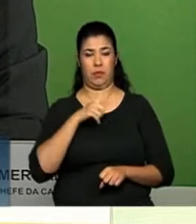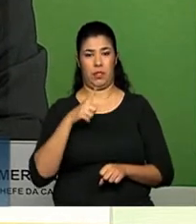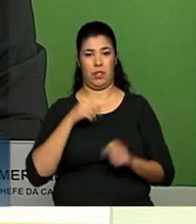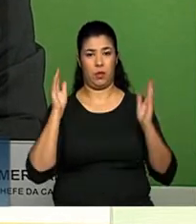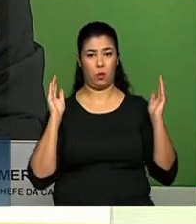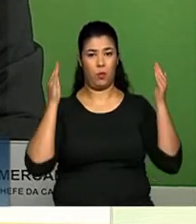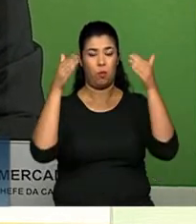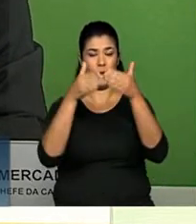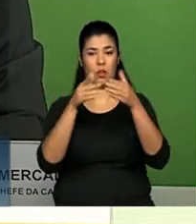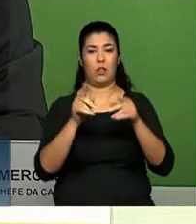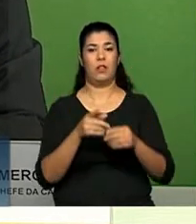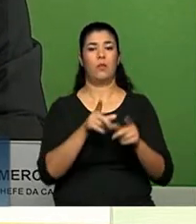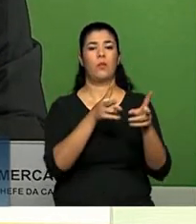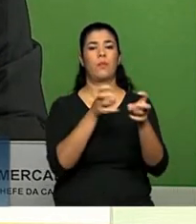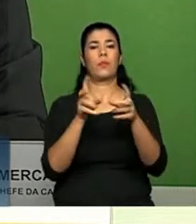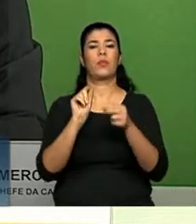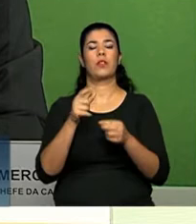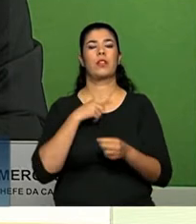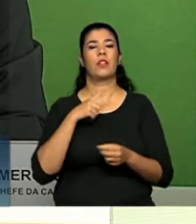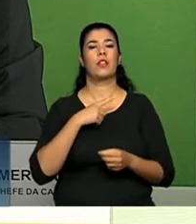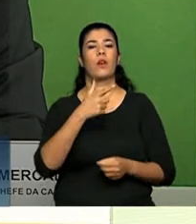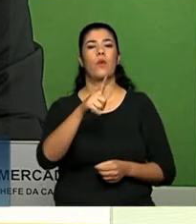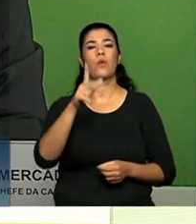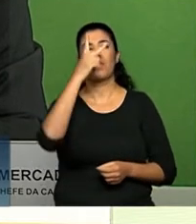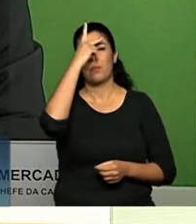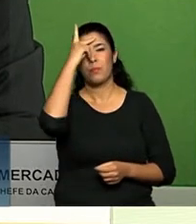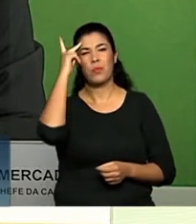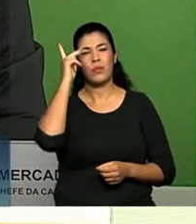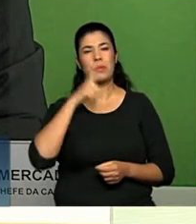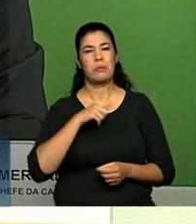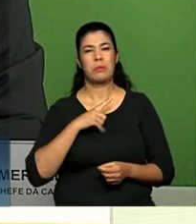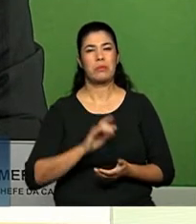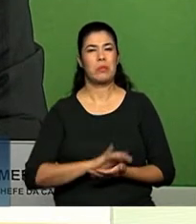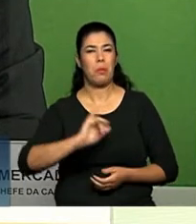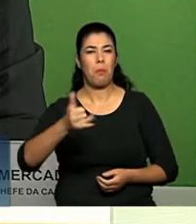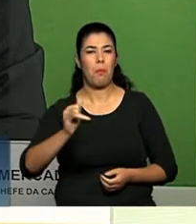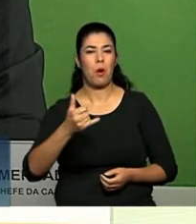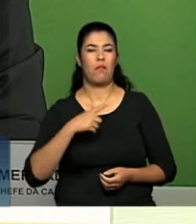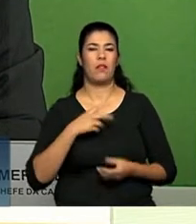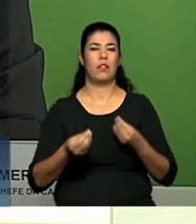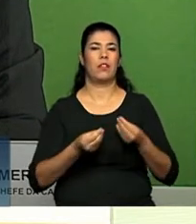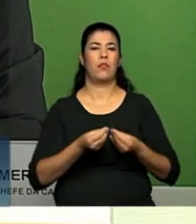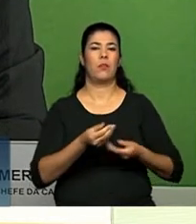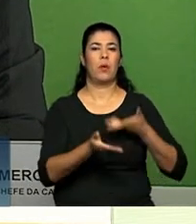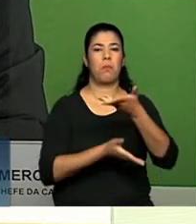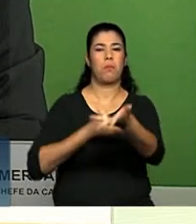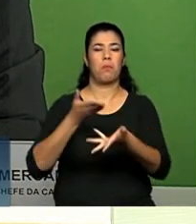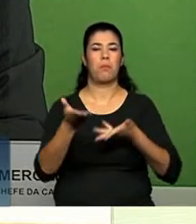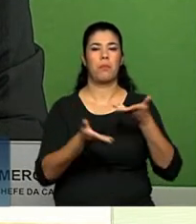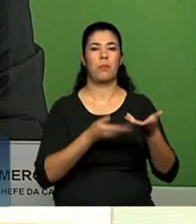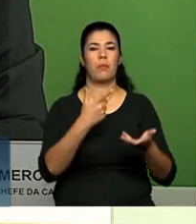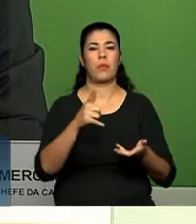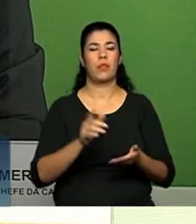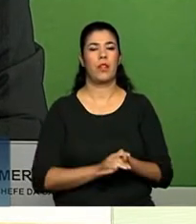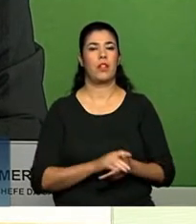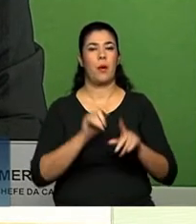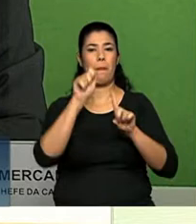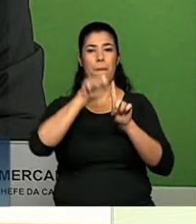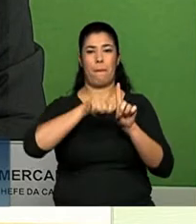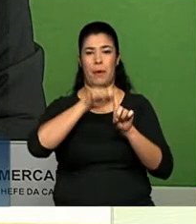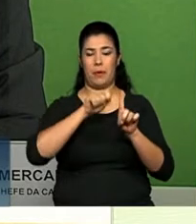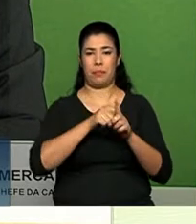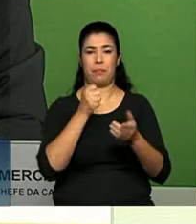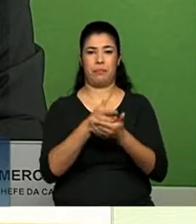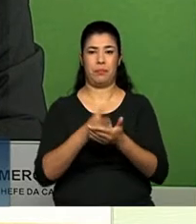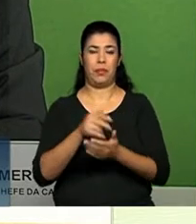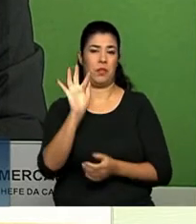nós identificamos o quê? Abuso no repasse de mensalidades de várias mantenedoras do país.